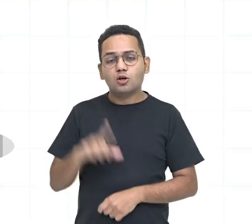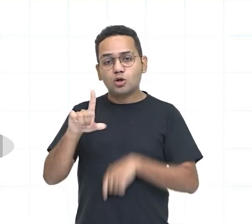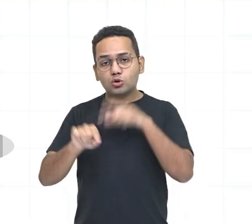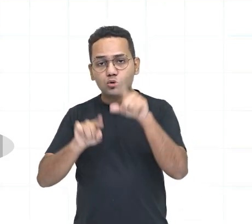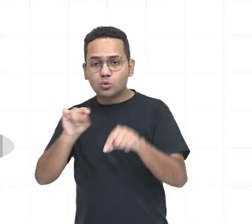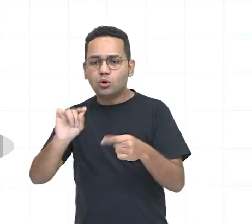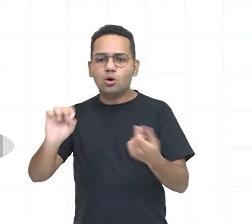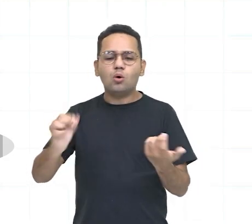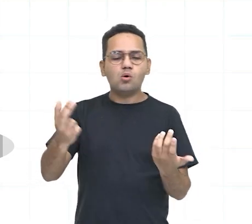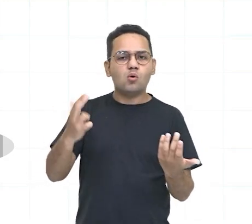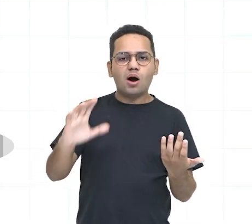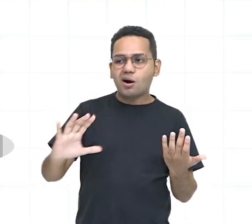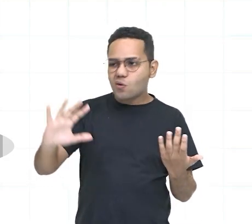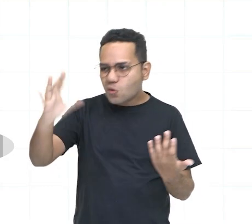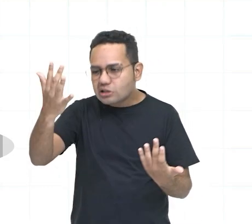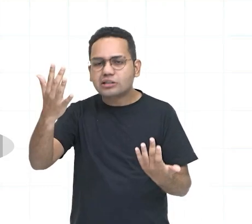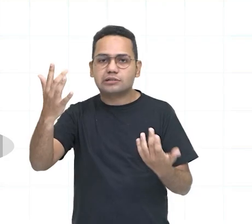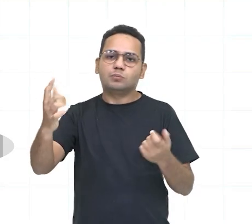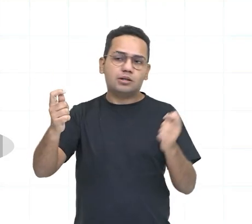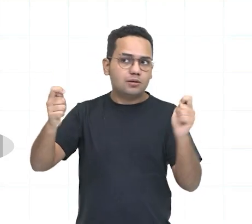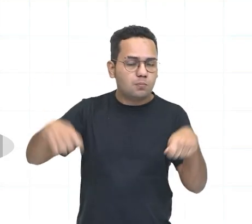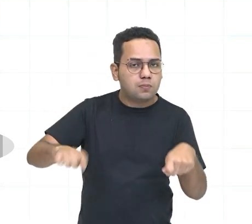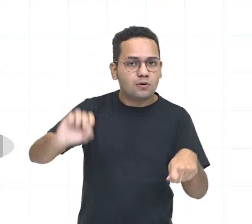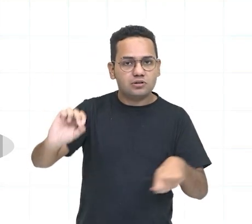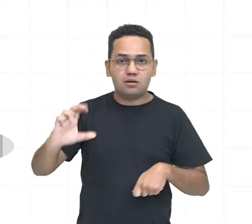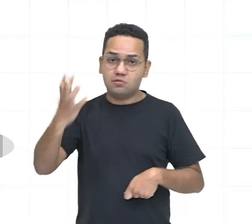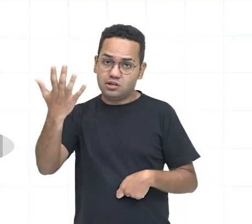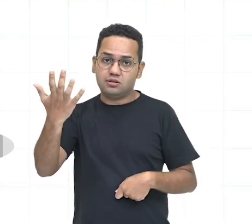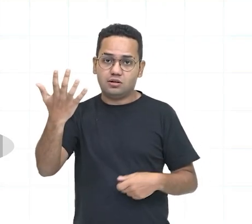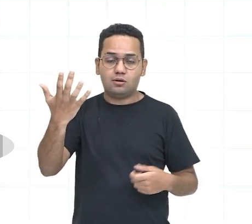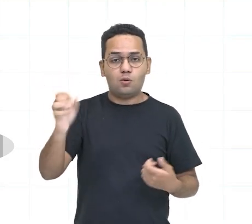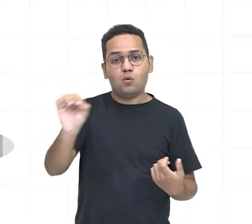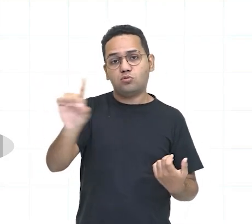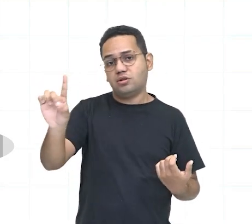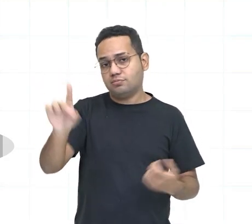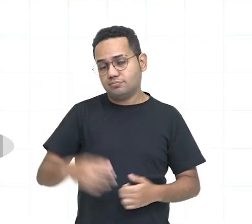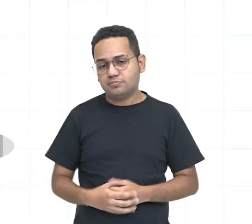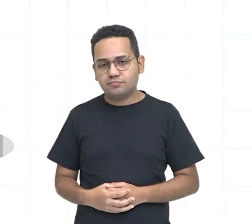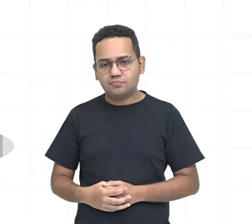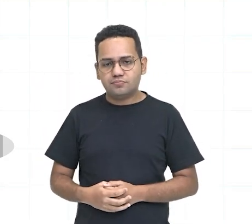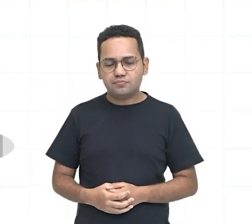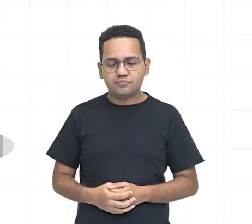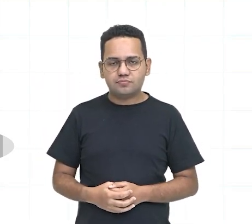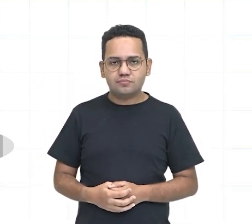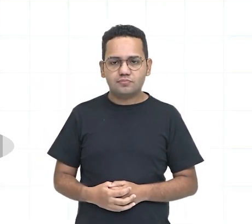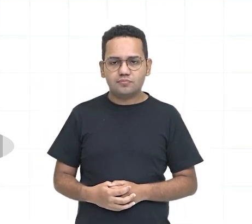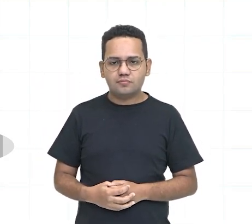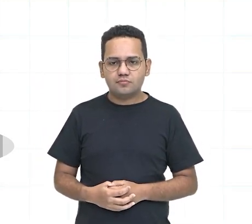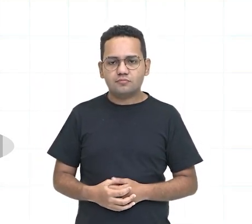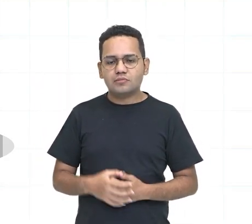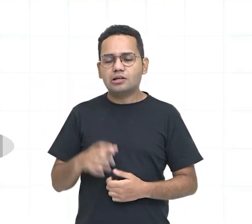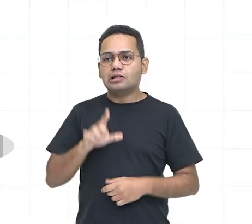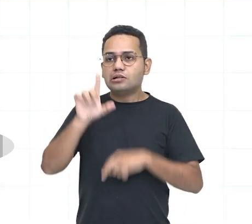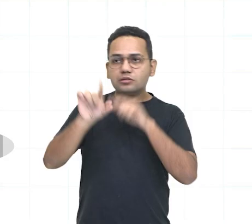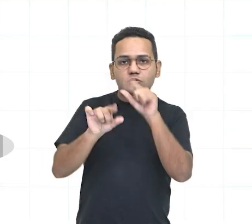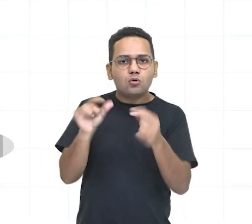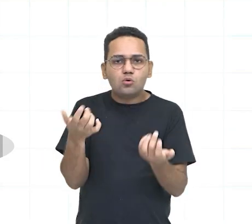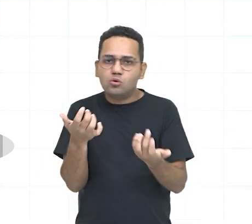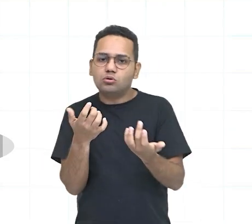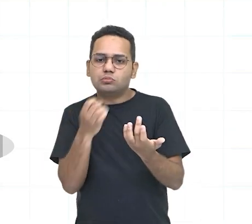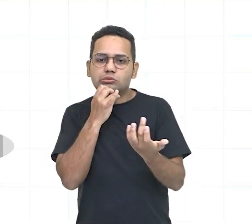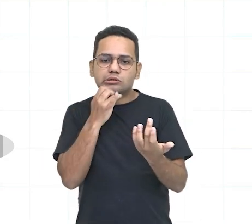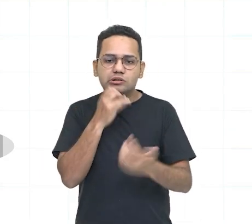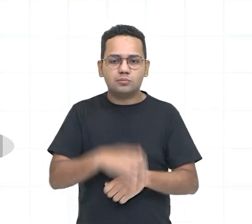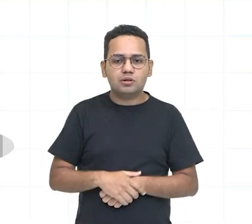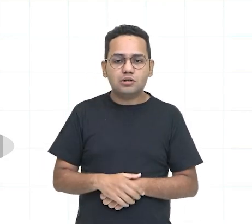ou uma situação hipotética, tá certo? Então, vou utilizar o would nesse sentido, para expressar preferência